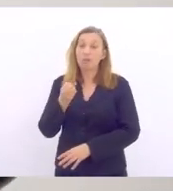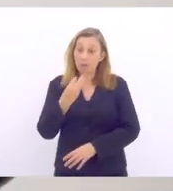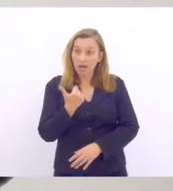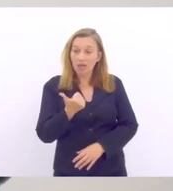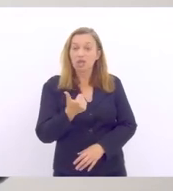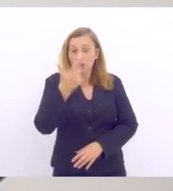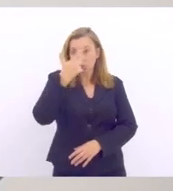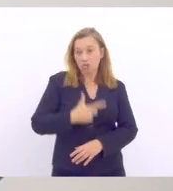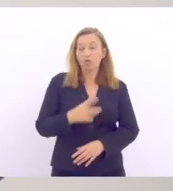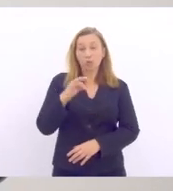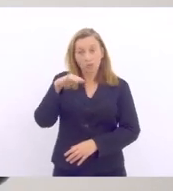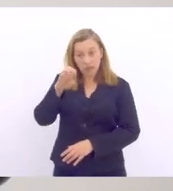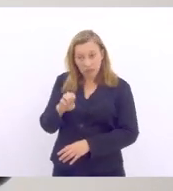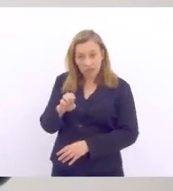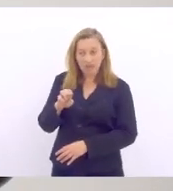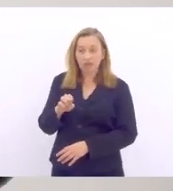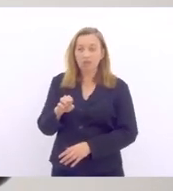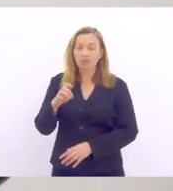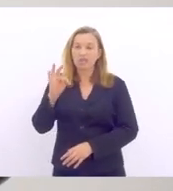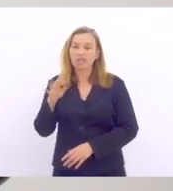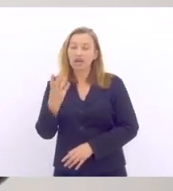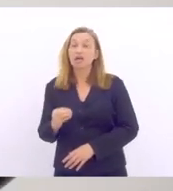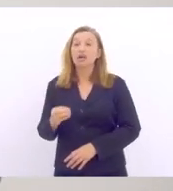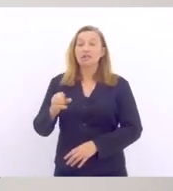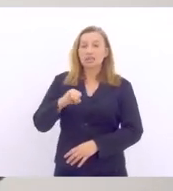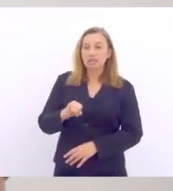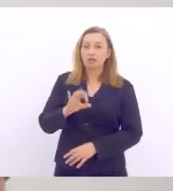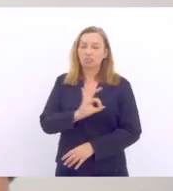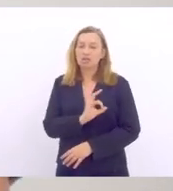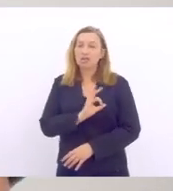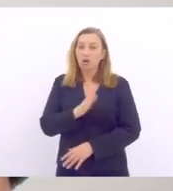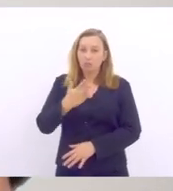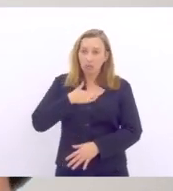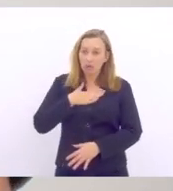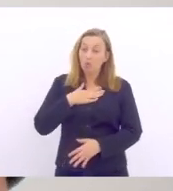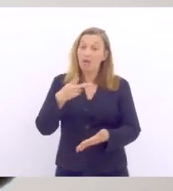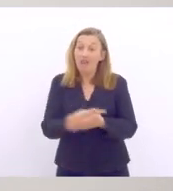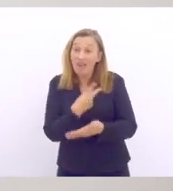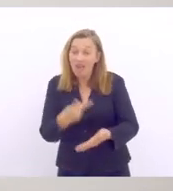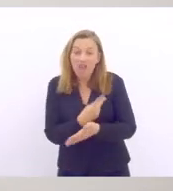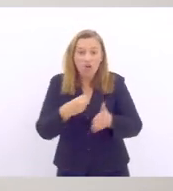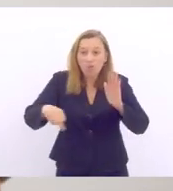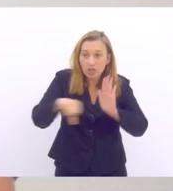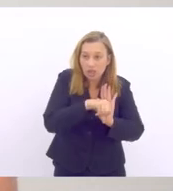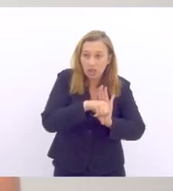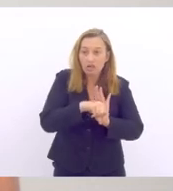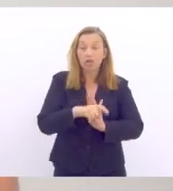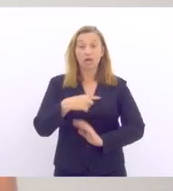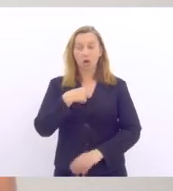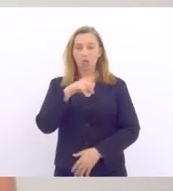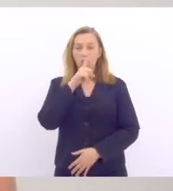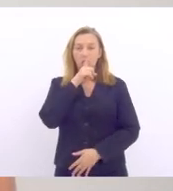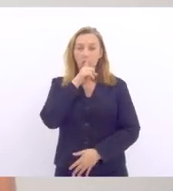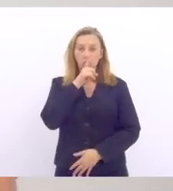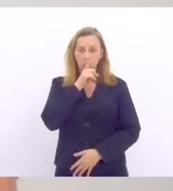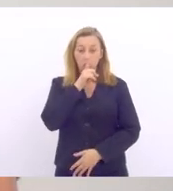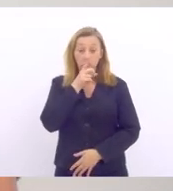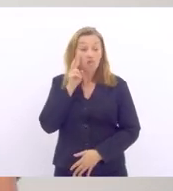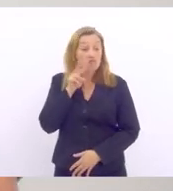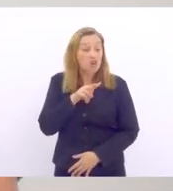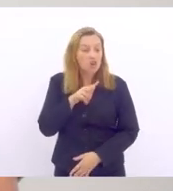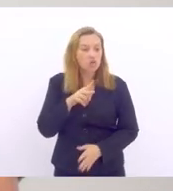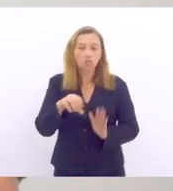eu sou comandante de um batalhão. Se um policial meu comete uma irregularidade e eu me mantenho calado diante da